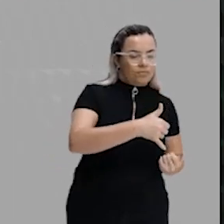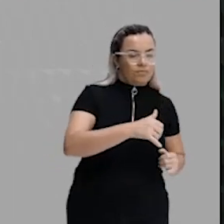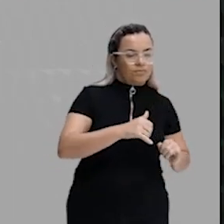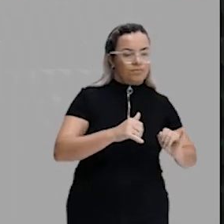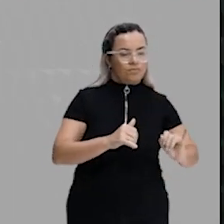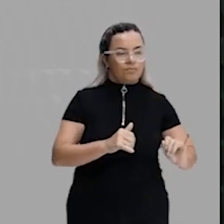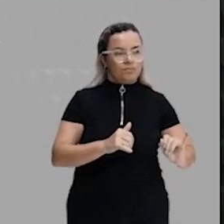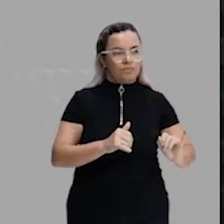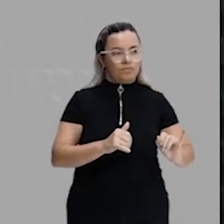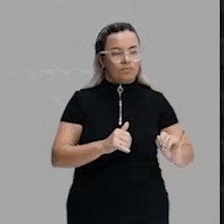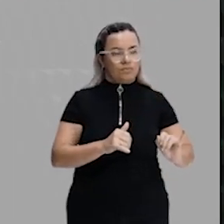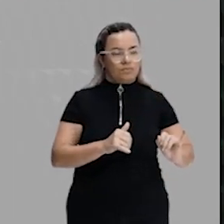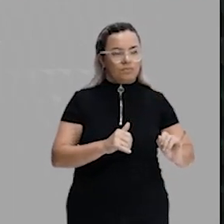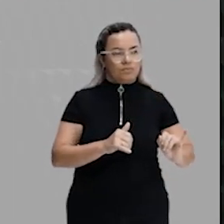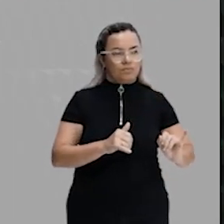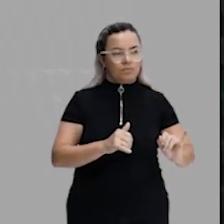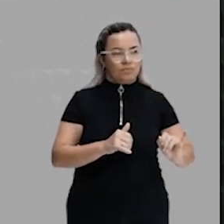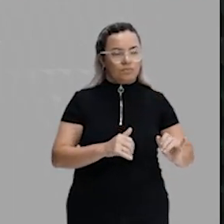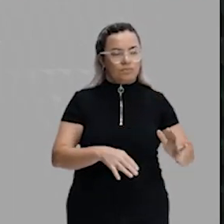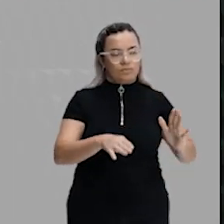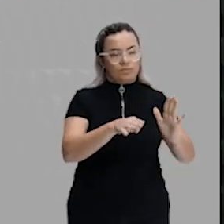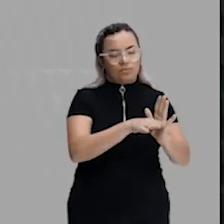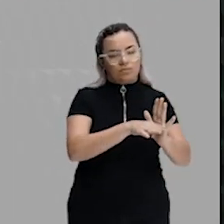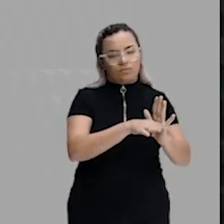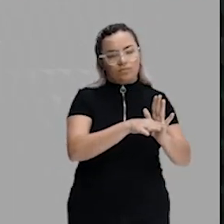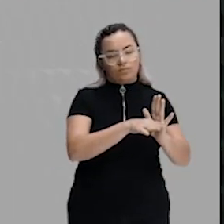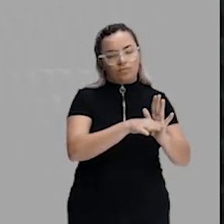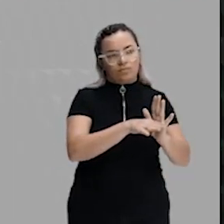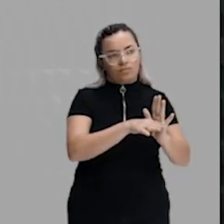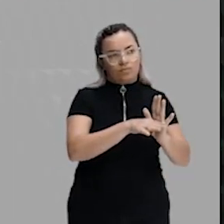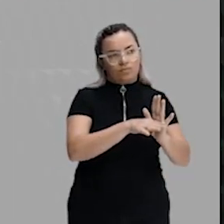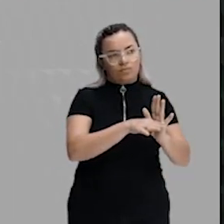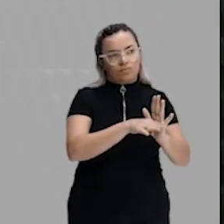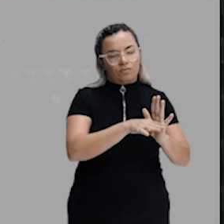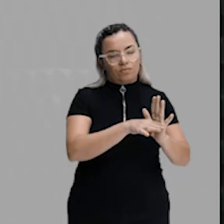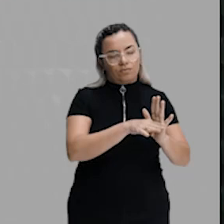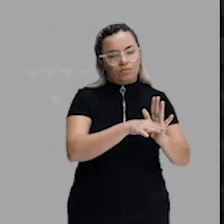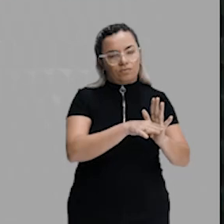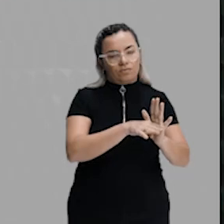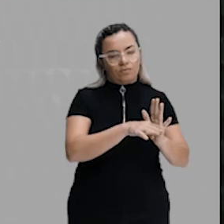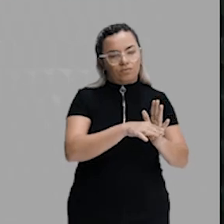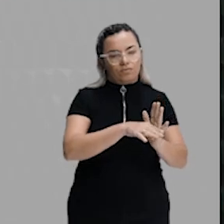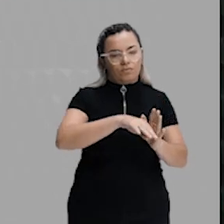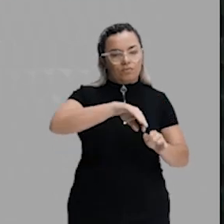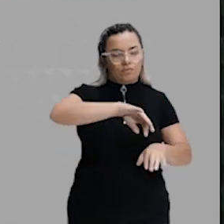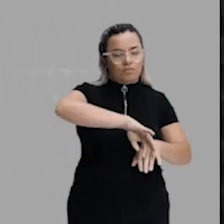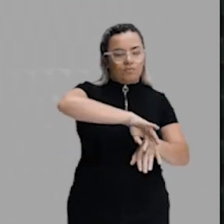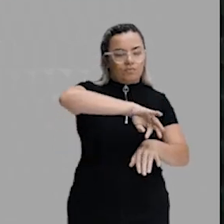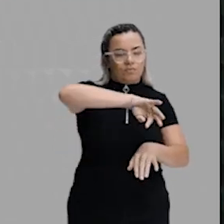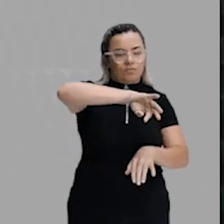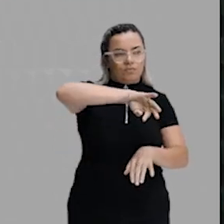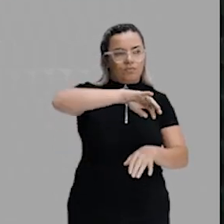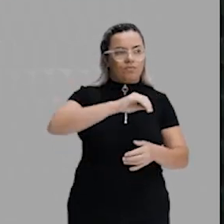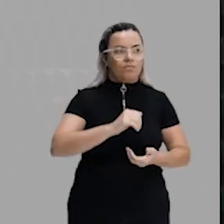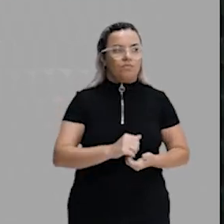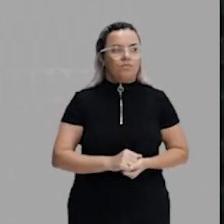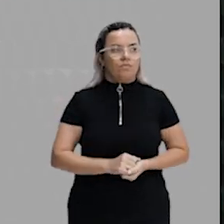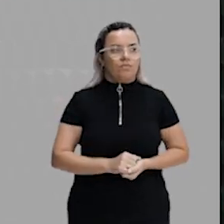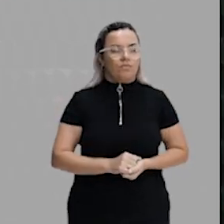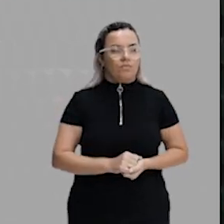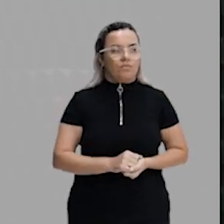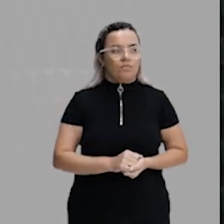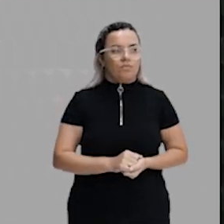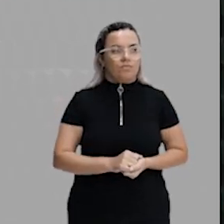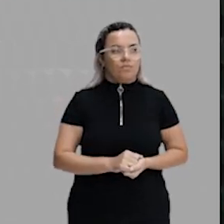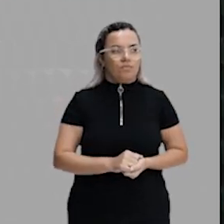certo? Essa corrente elétrica I, quando ela chegar neste nó, ela vai se dividir em I1,